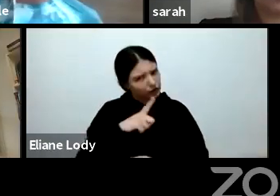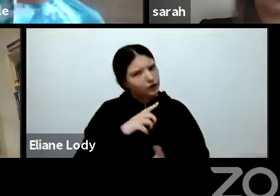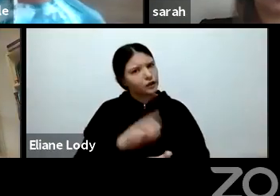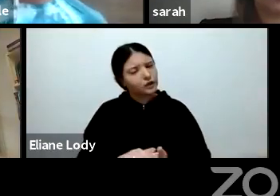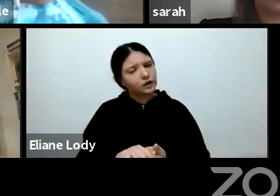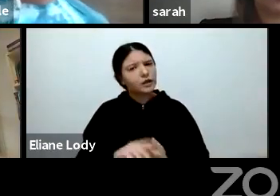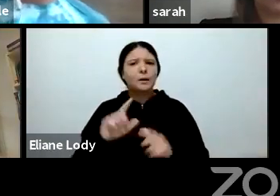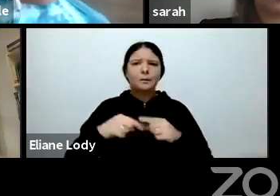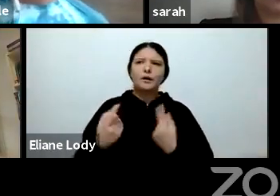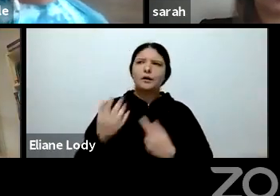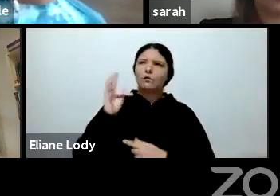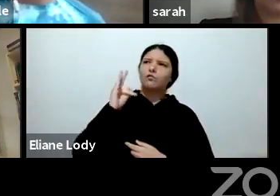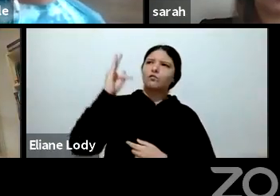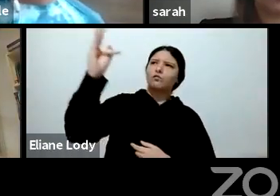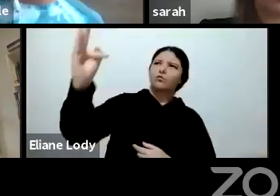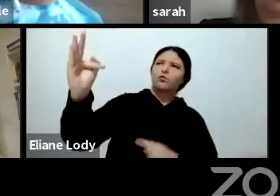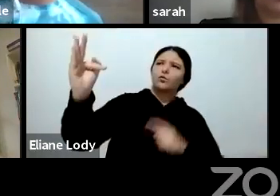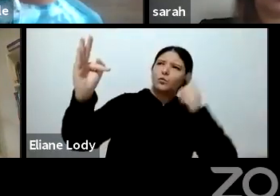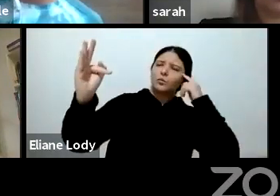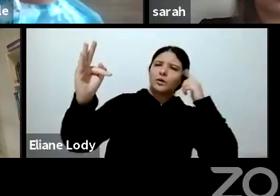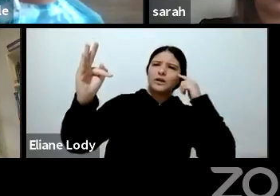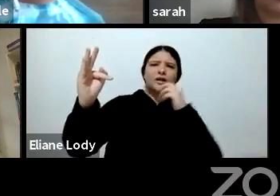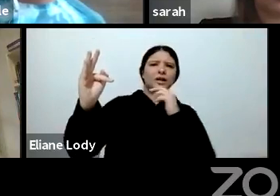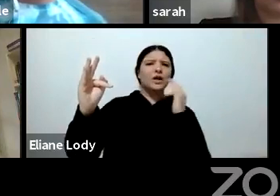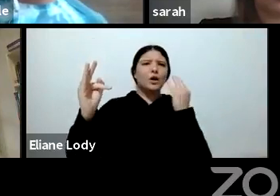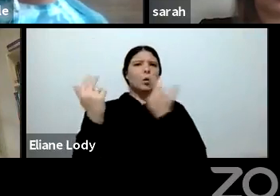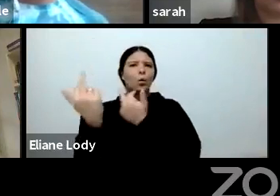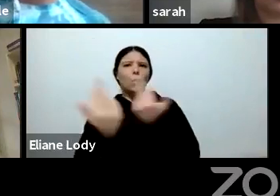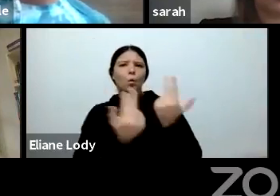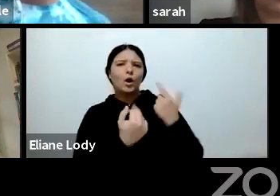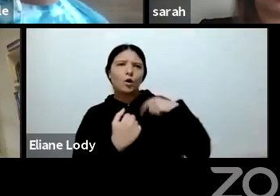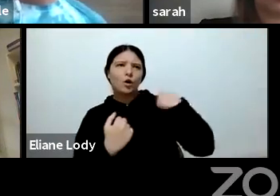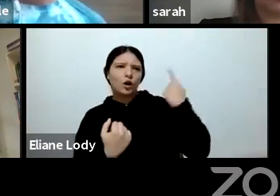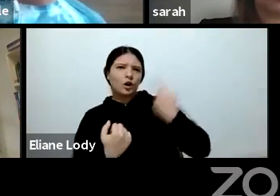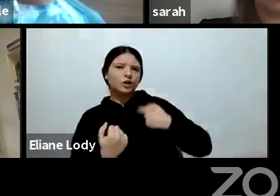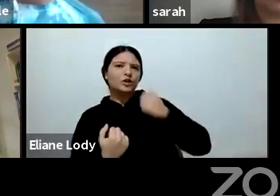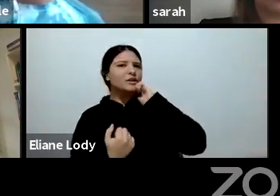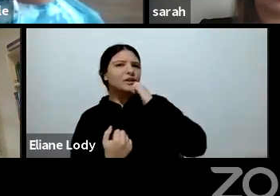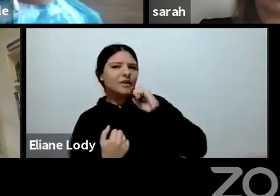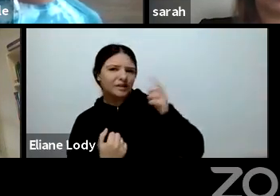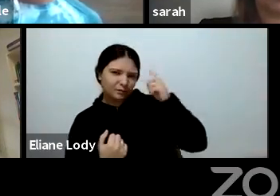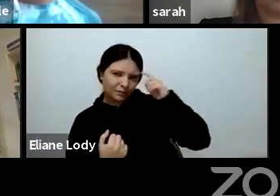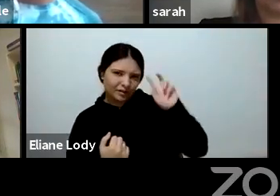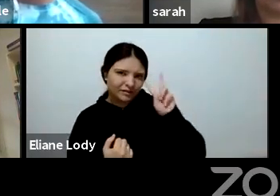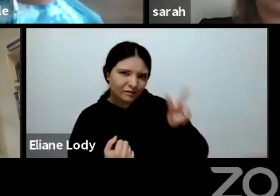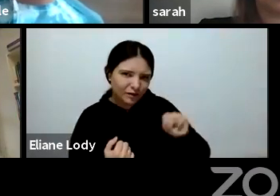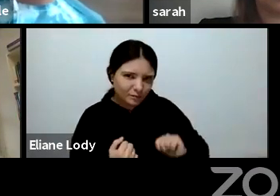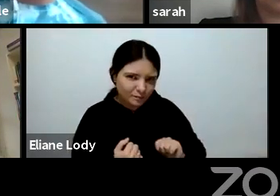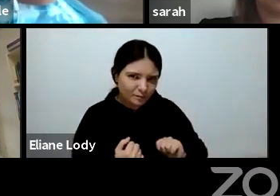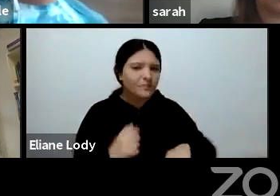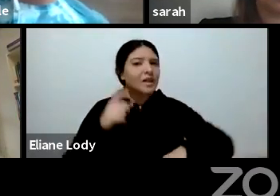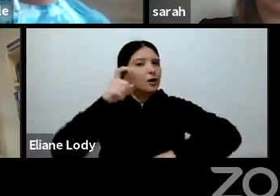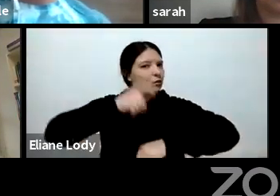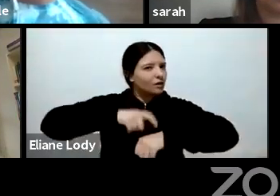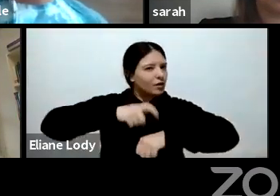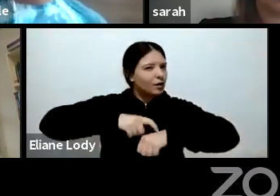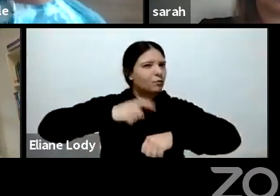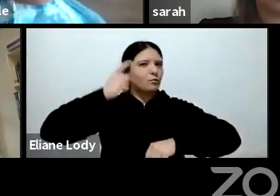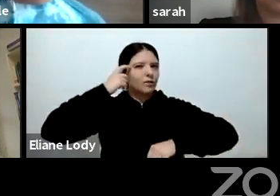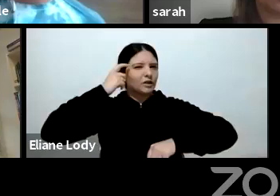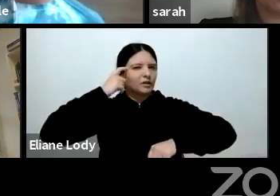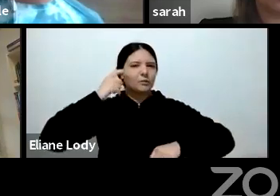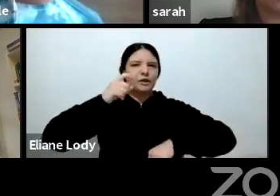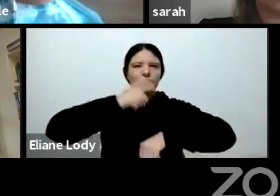futuro projetado da mesma forma como a gente projeta, né? Então também as noções de temporalidade, de